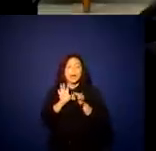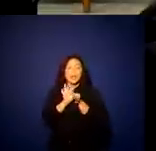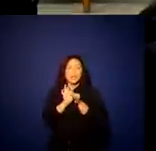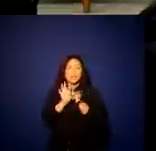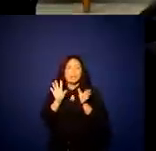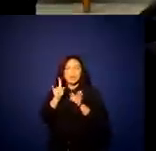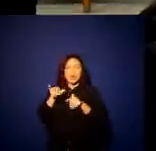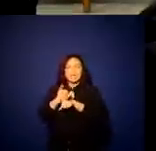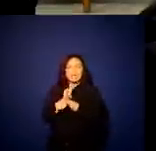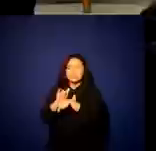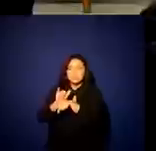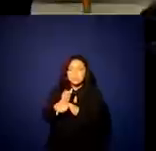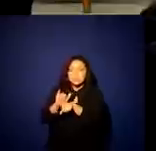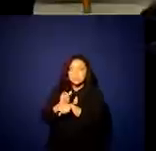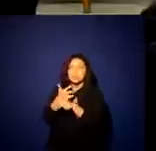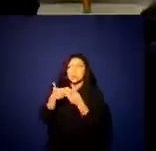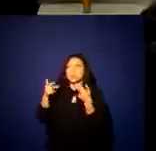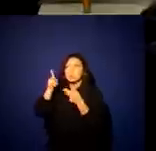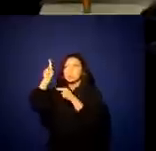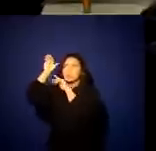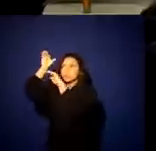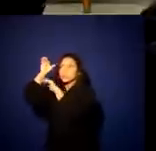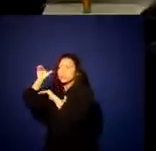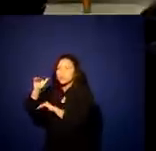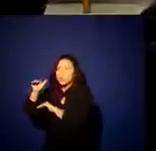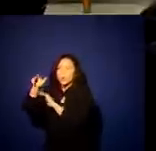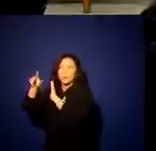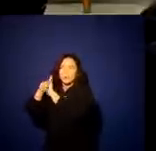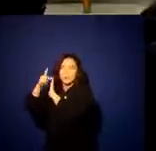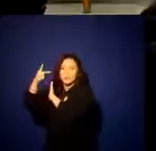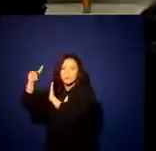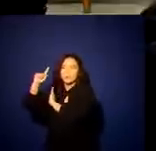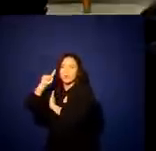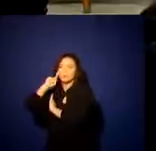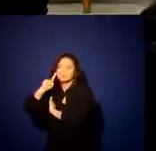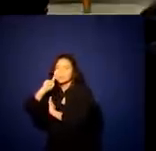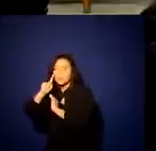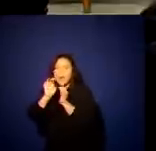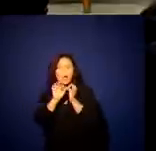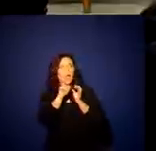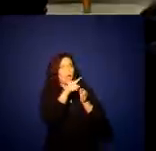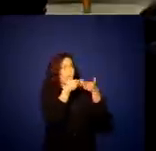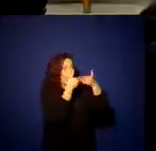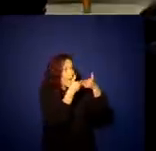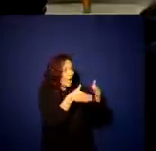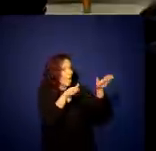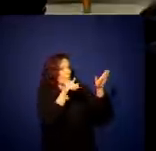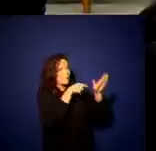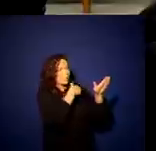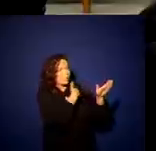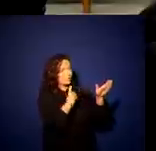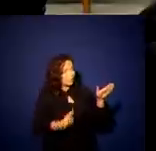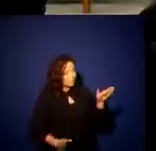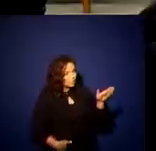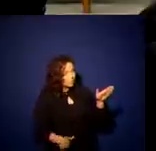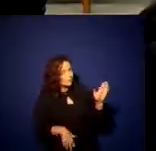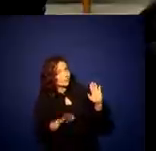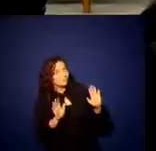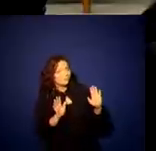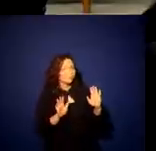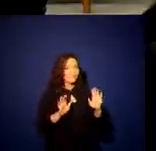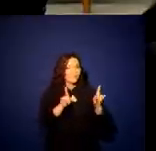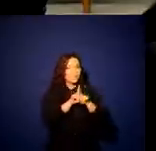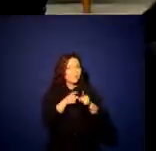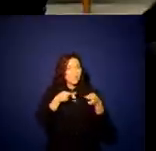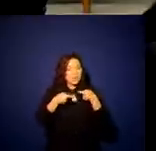de estoque estratégico parte dos Estados Unidos né uma reabertura da economia chinesa e consequentemente uma guerra ainda acontecendo como a gente não